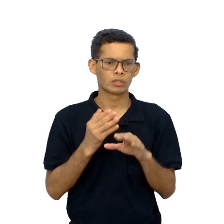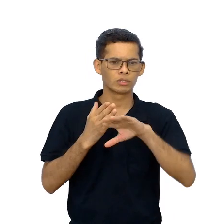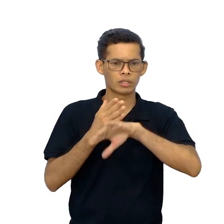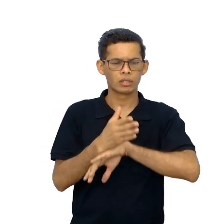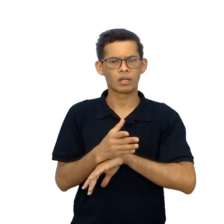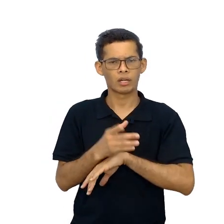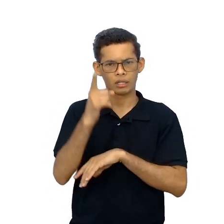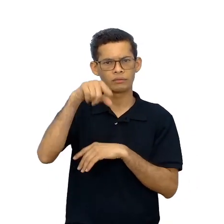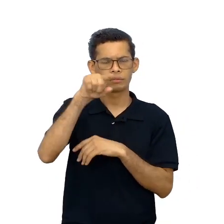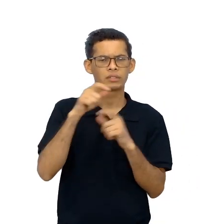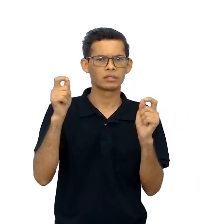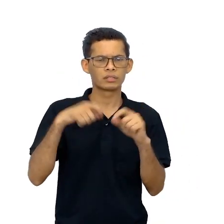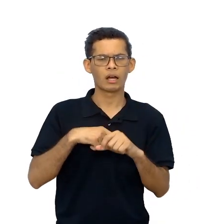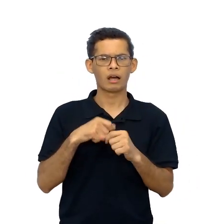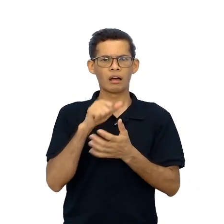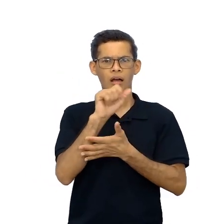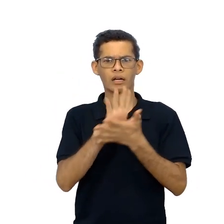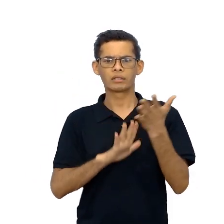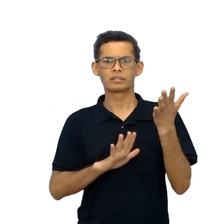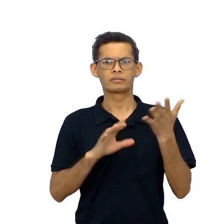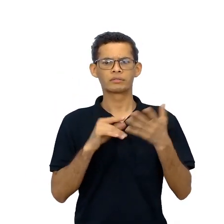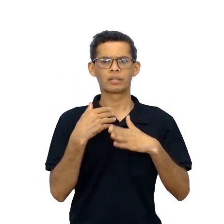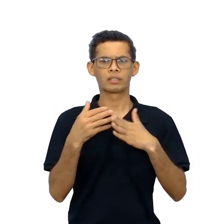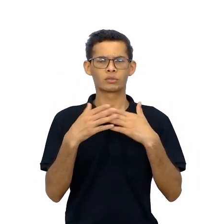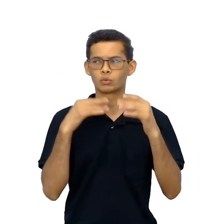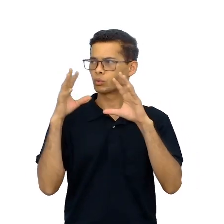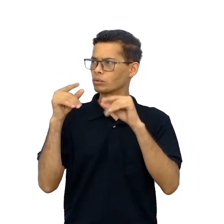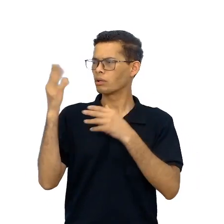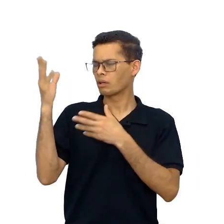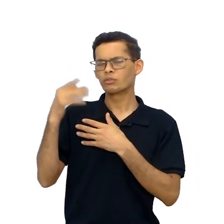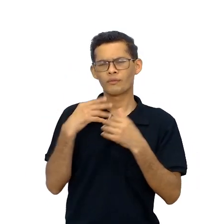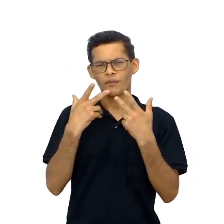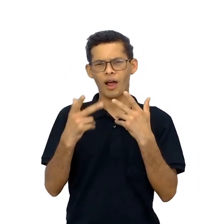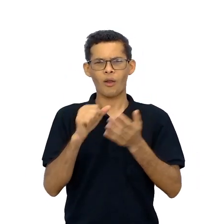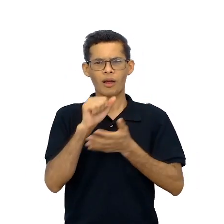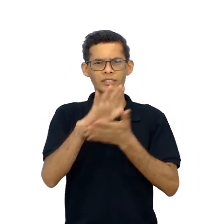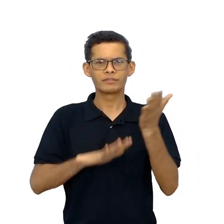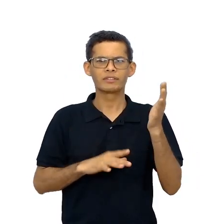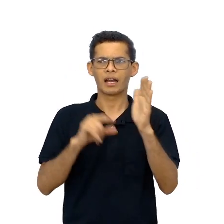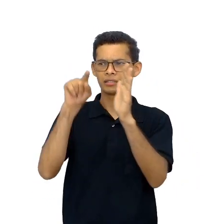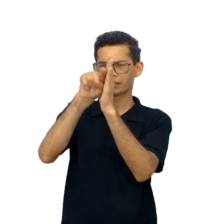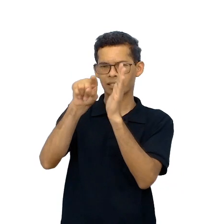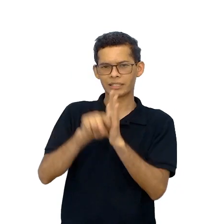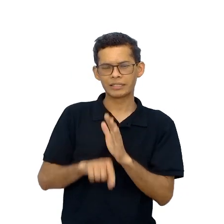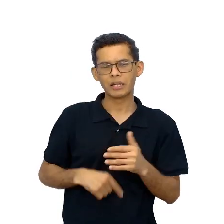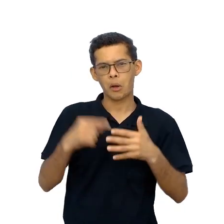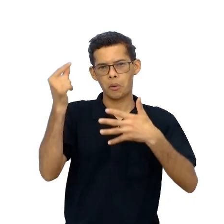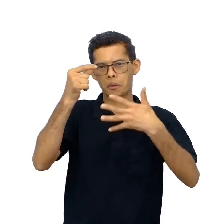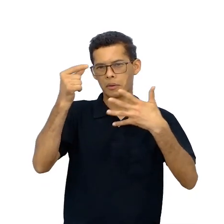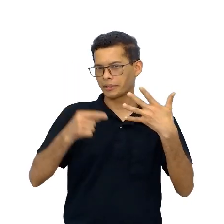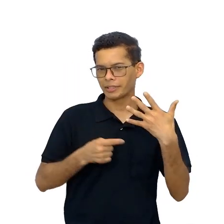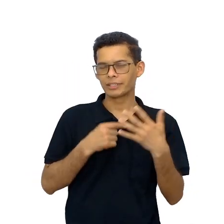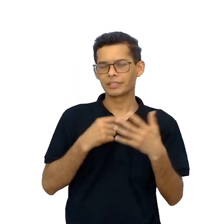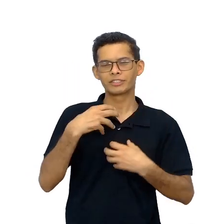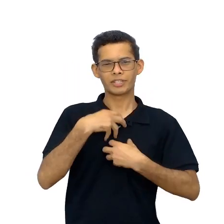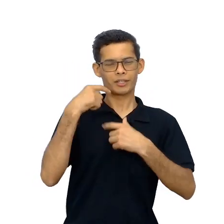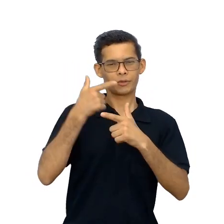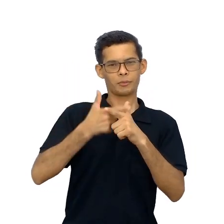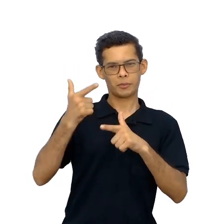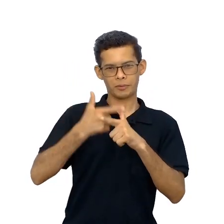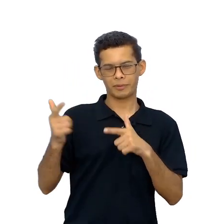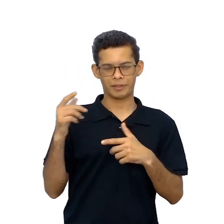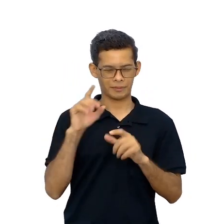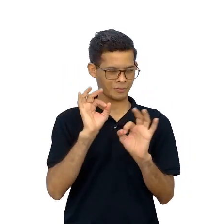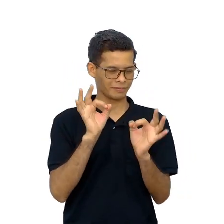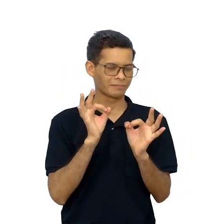essas atividades, que eu posso chamar de atividade, eu chamo de questão, às vezes eu chamo de item, né, situação, problema. Então, eu fui